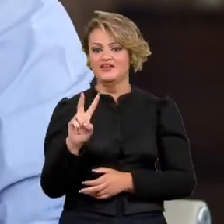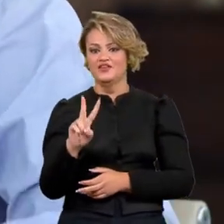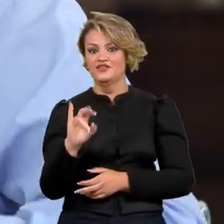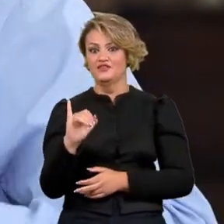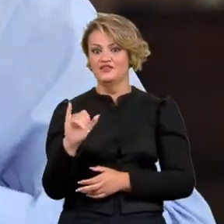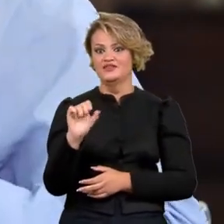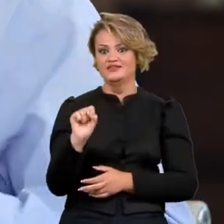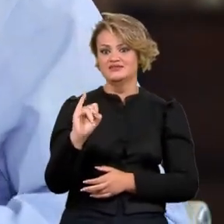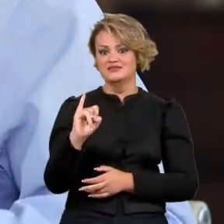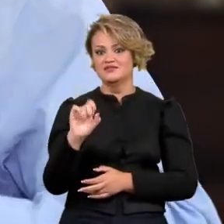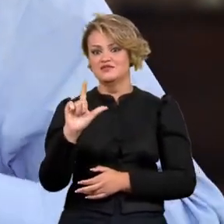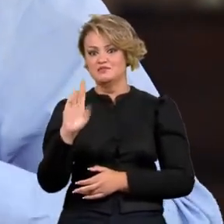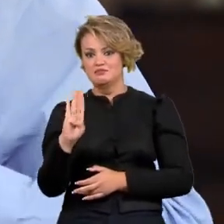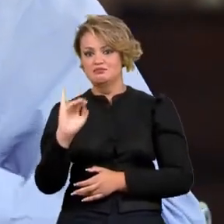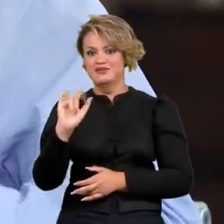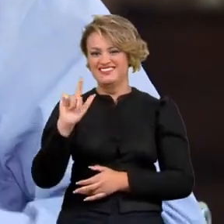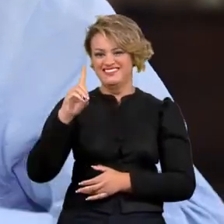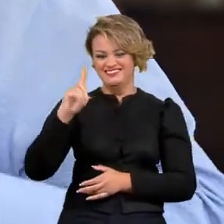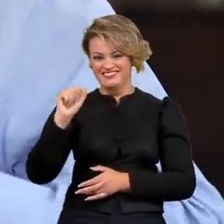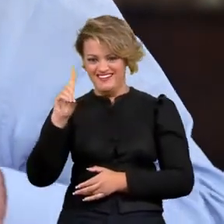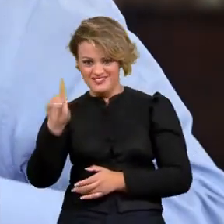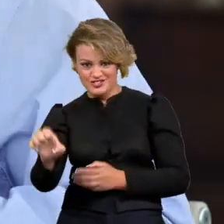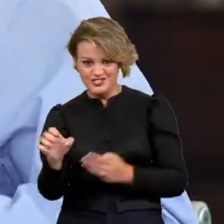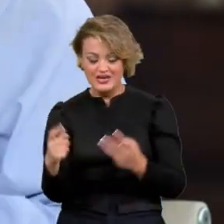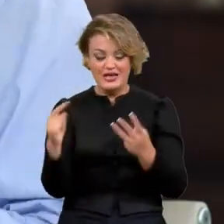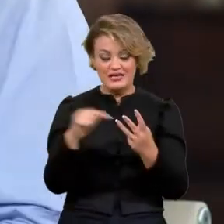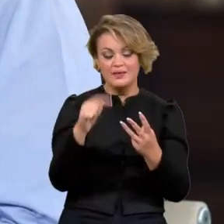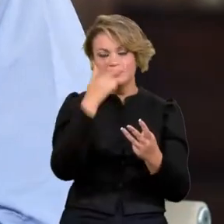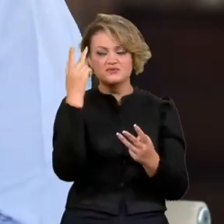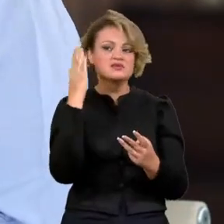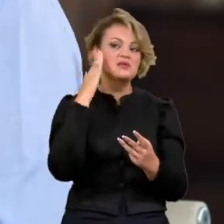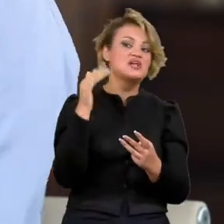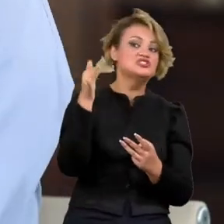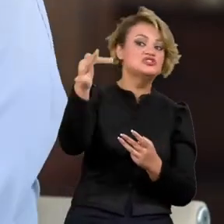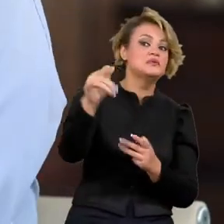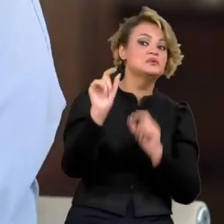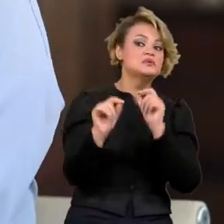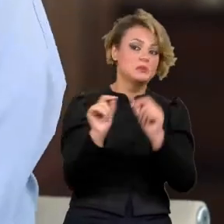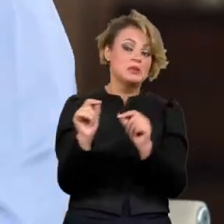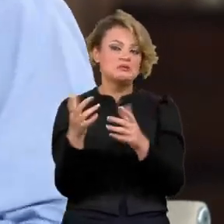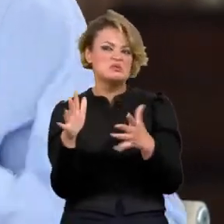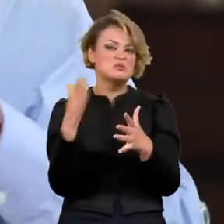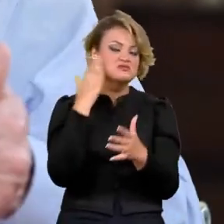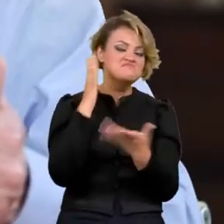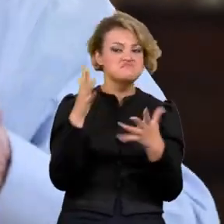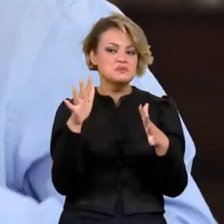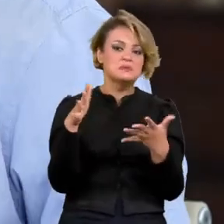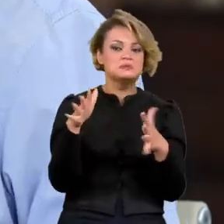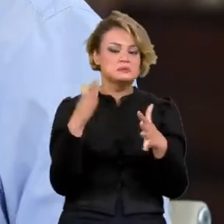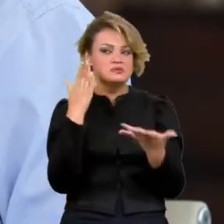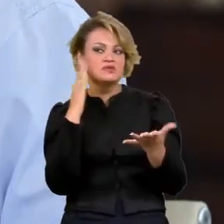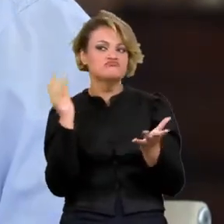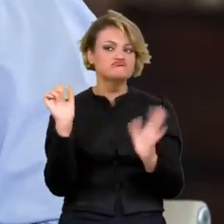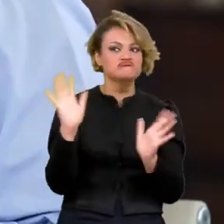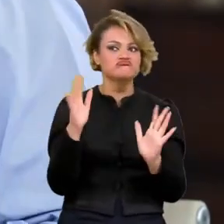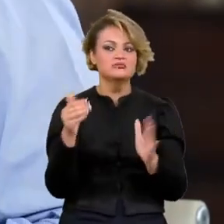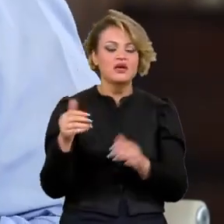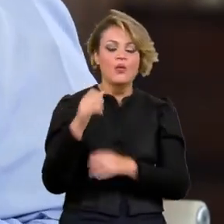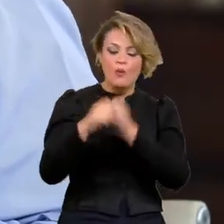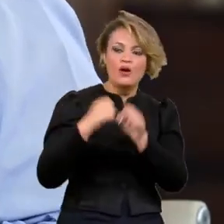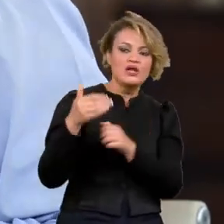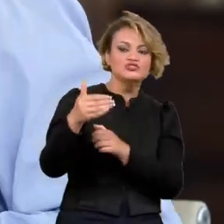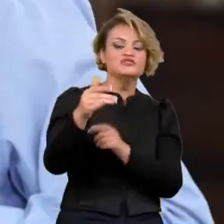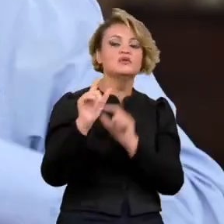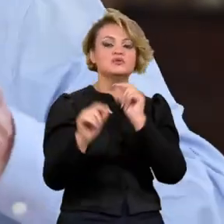o trabalhador ele tem que ter uma previsibilidade do que vai acontecer com ele durante o ano inteiro então ele vai ficar em emprego empregado